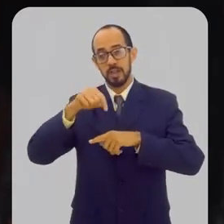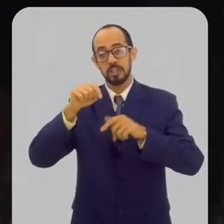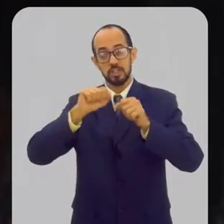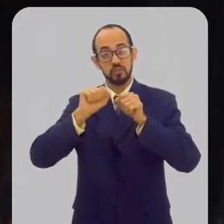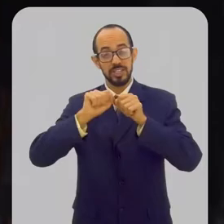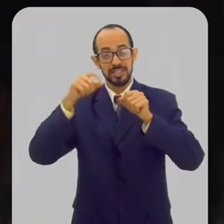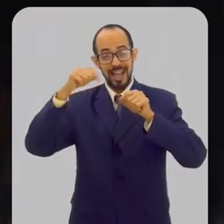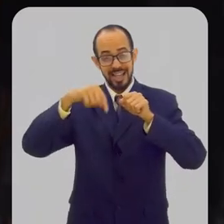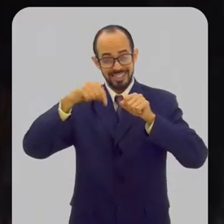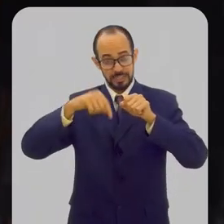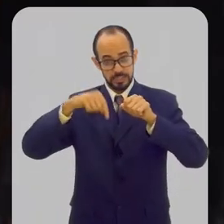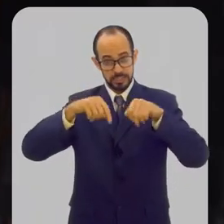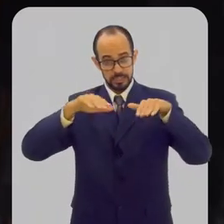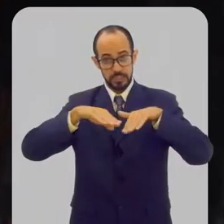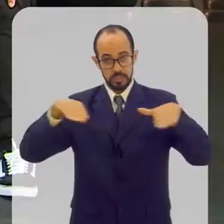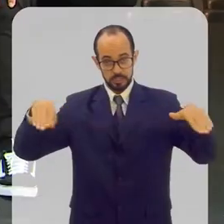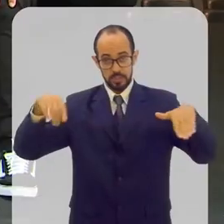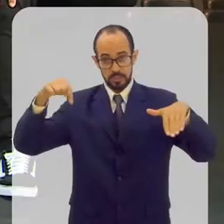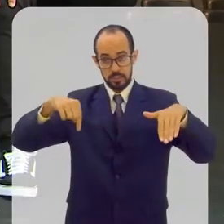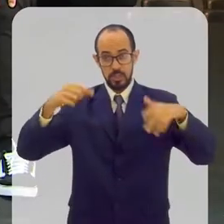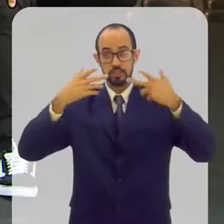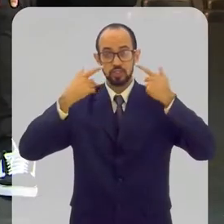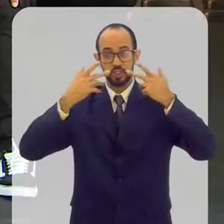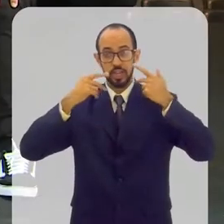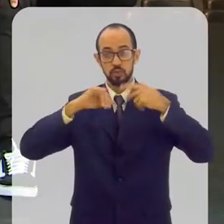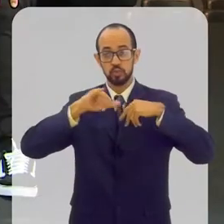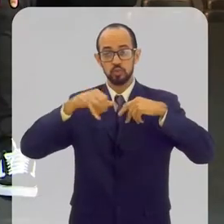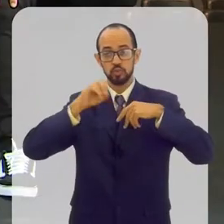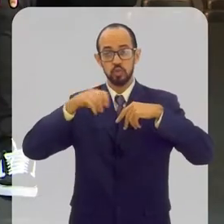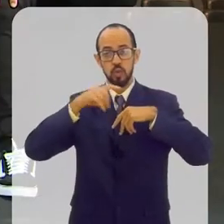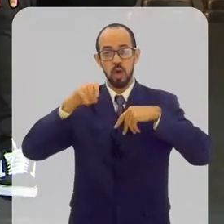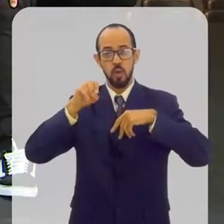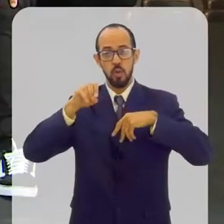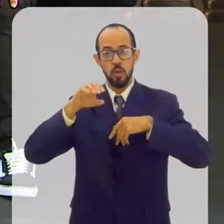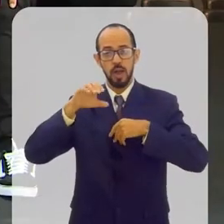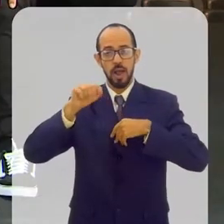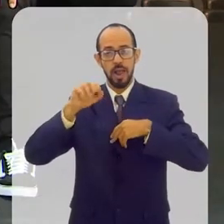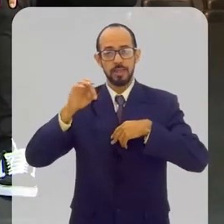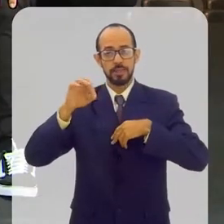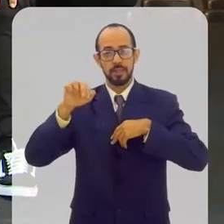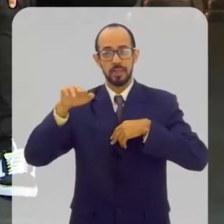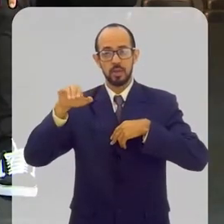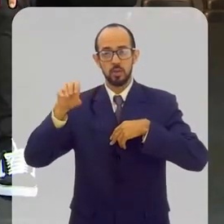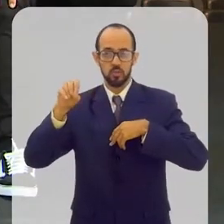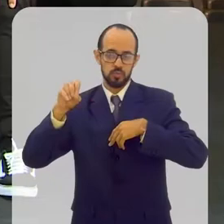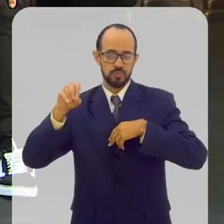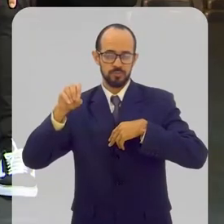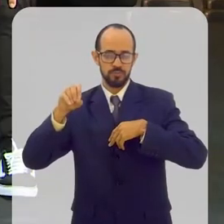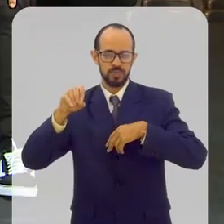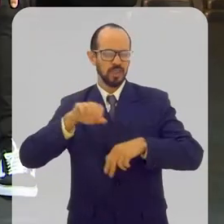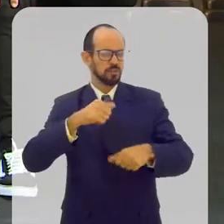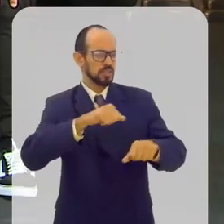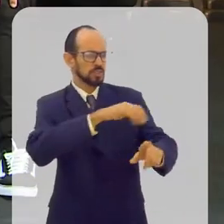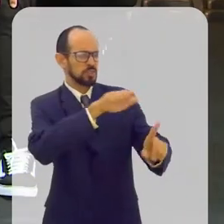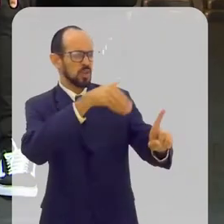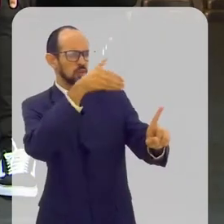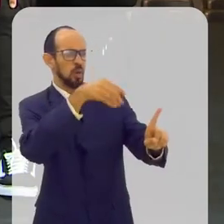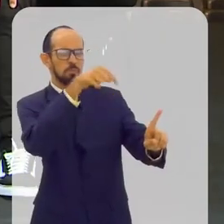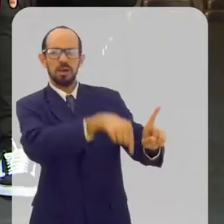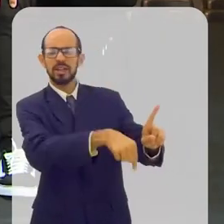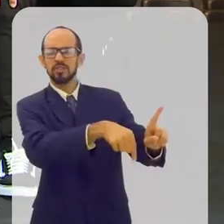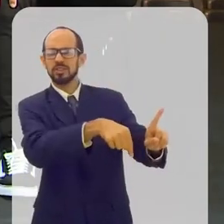nesse teatro. João Caetano. Uma das vezes, João Caetano. Esse palco tem que ser tombado. Nossa, eu falei sobre isso aqui. Jesus